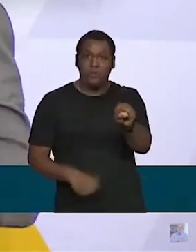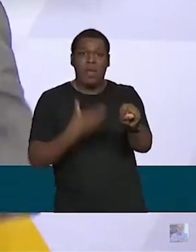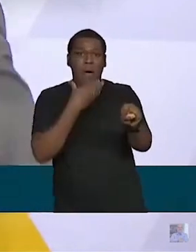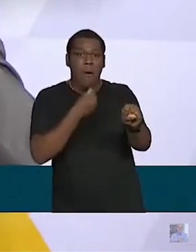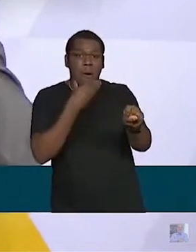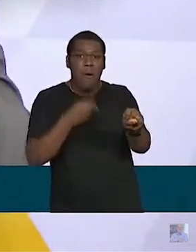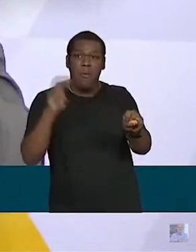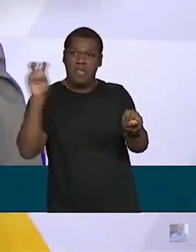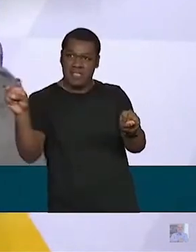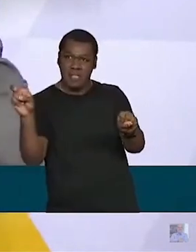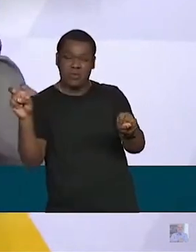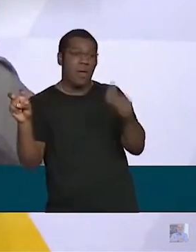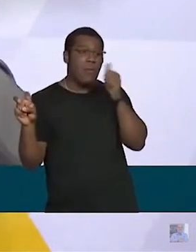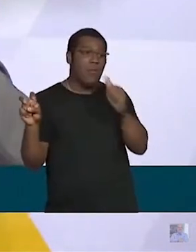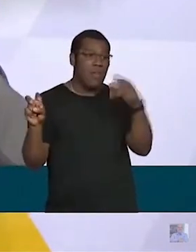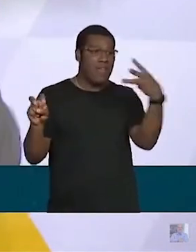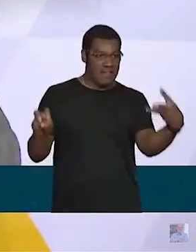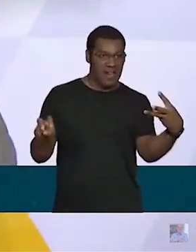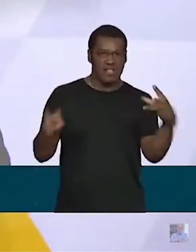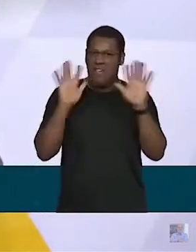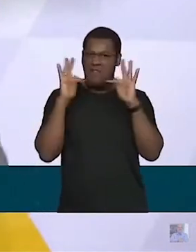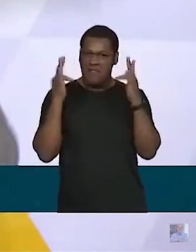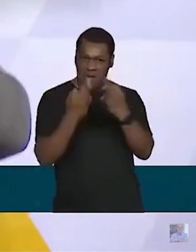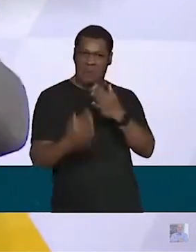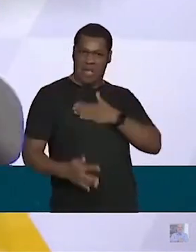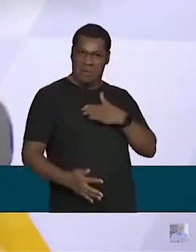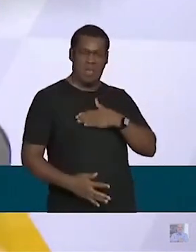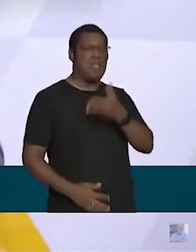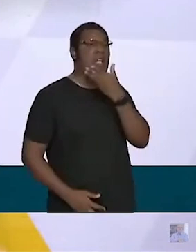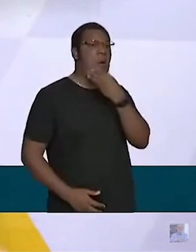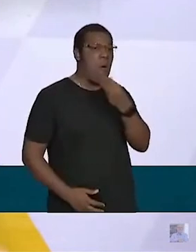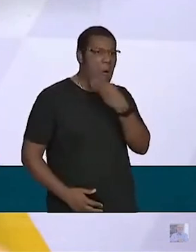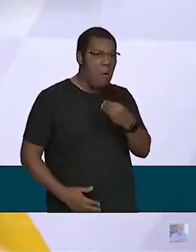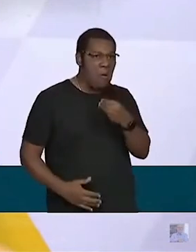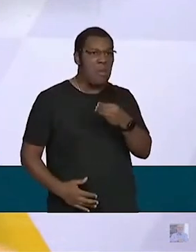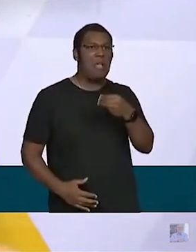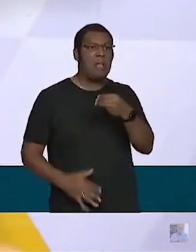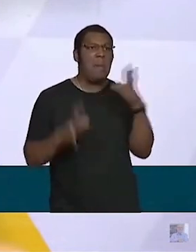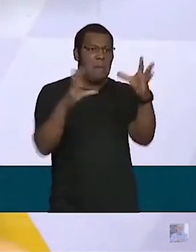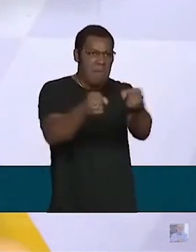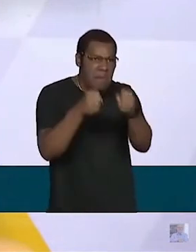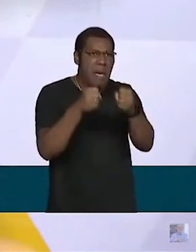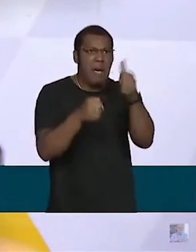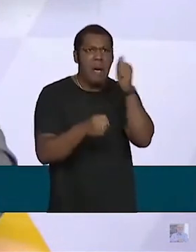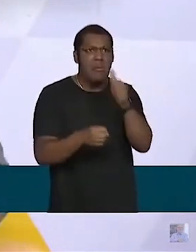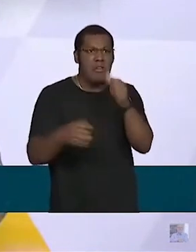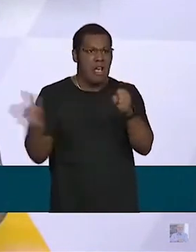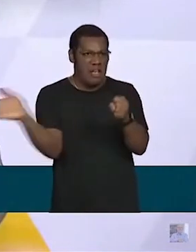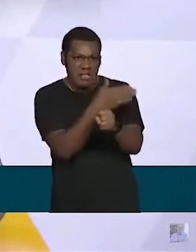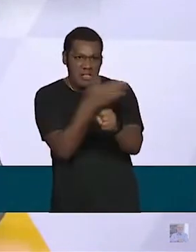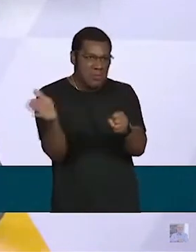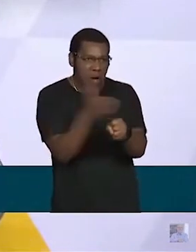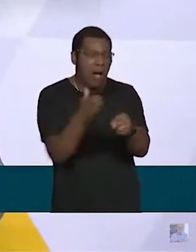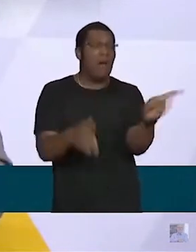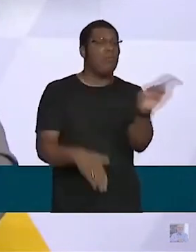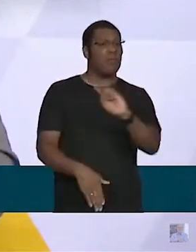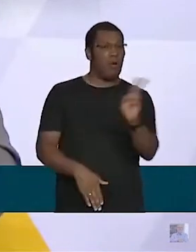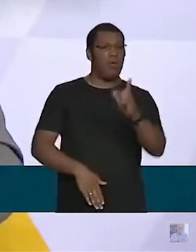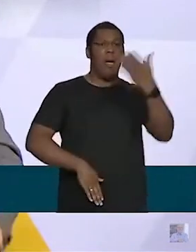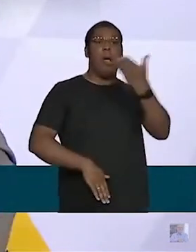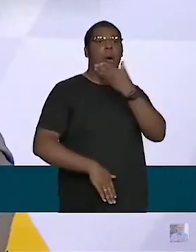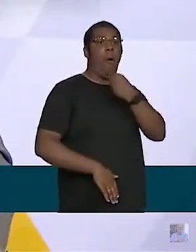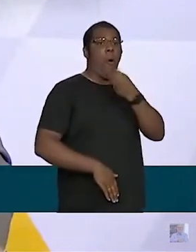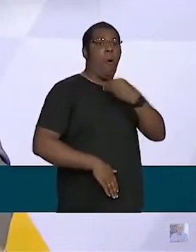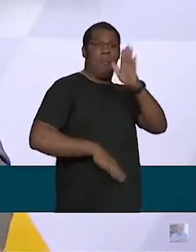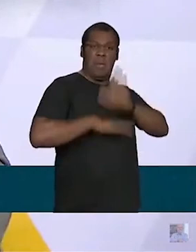e ninguém nunca levantou a mão para bater na mulher, porque nós aprendemos que a nossa mão foi feita para trabalhar e não